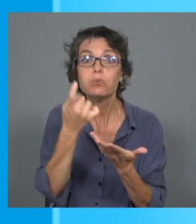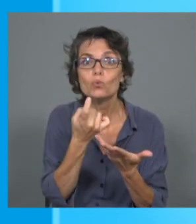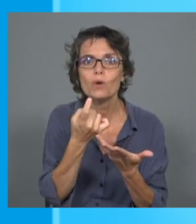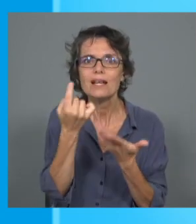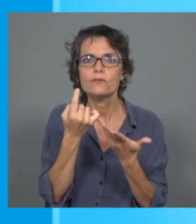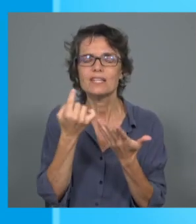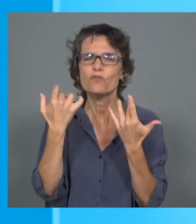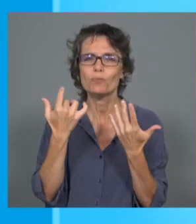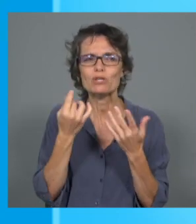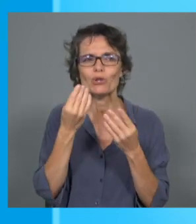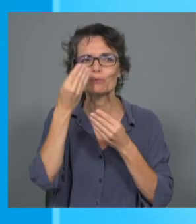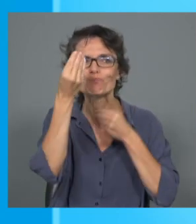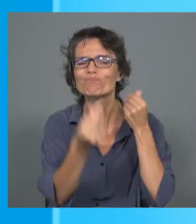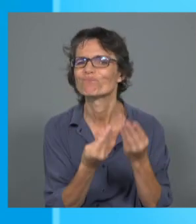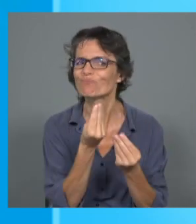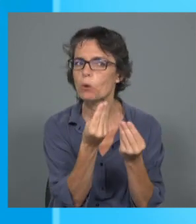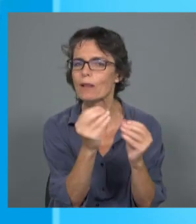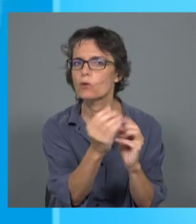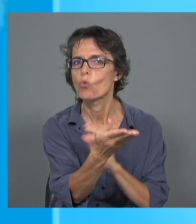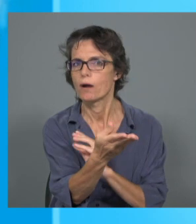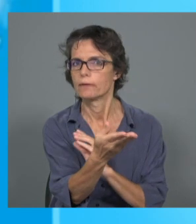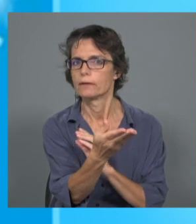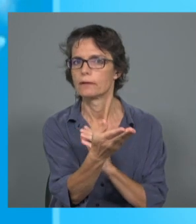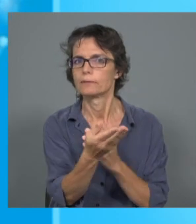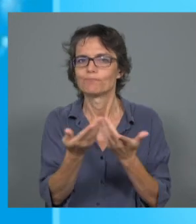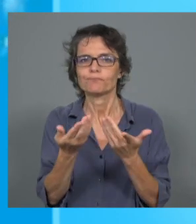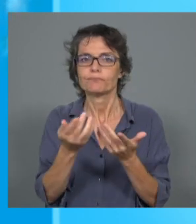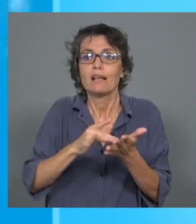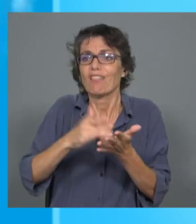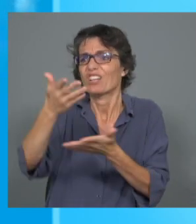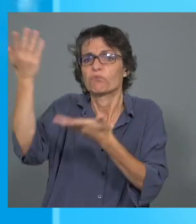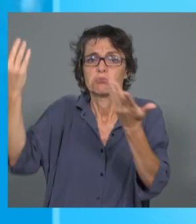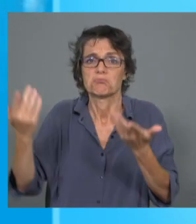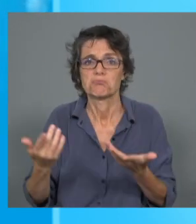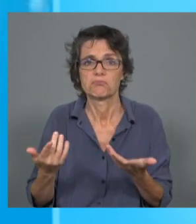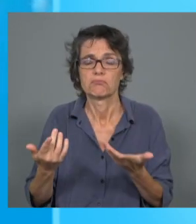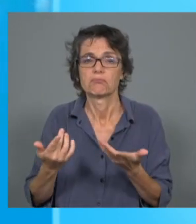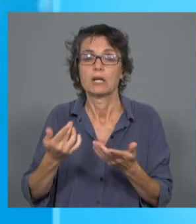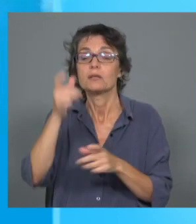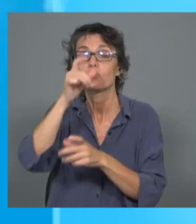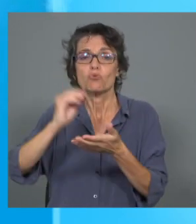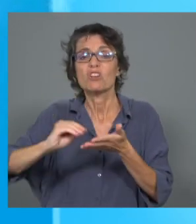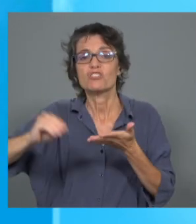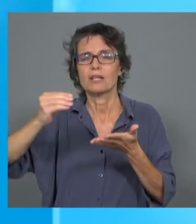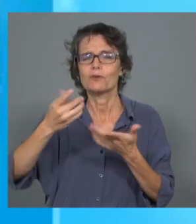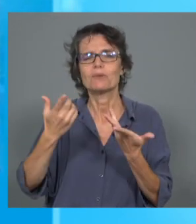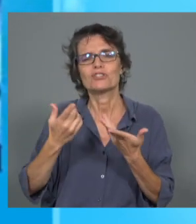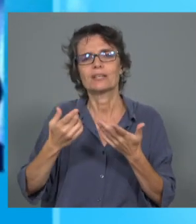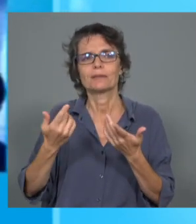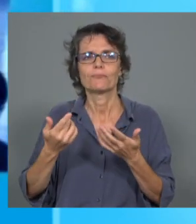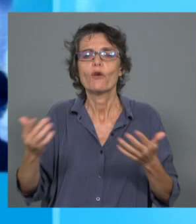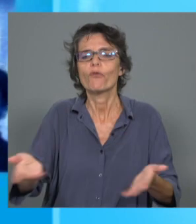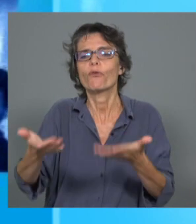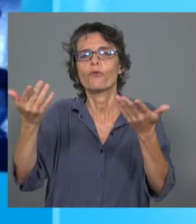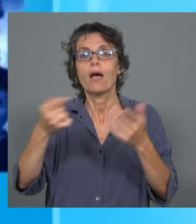esses Raul-Minhalmas e esses banalizadores da palavra e da comunicação. A publicidade, que é